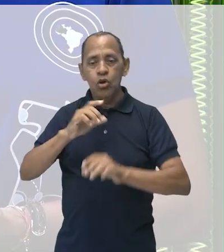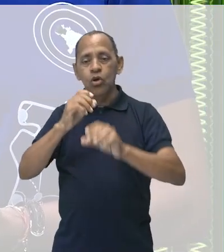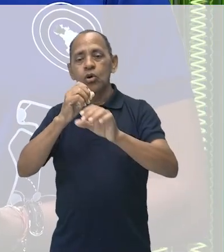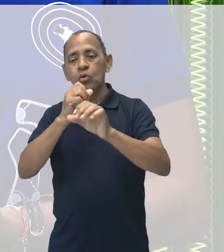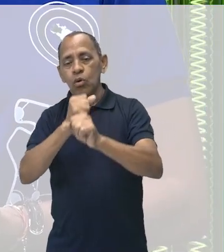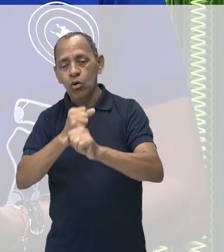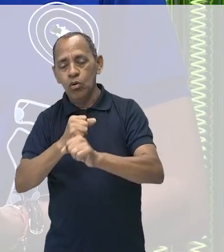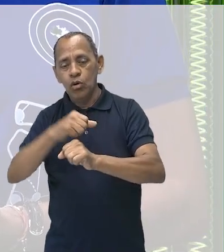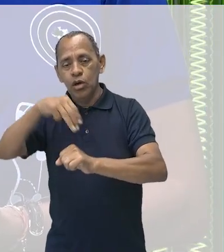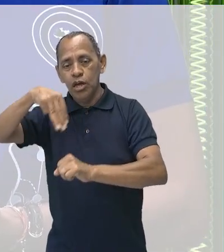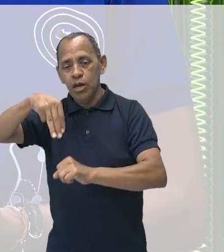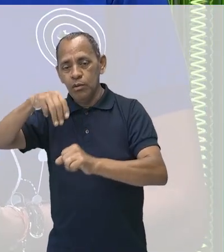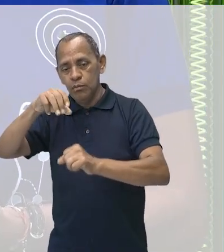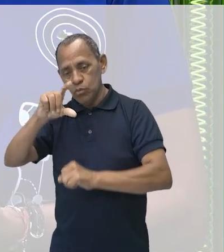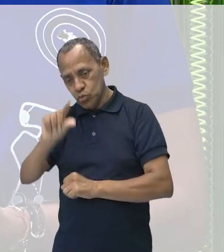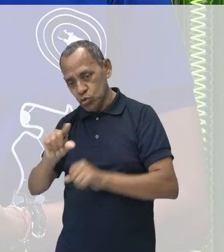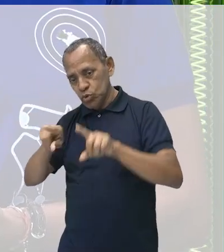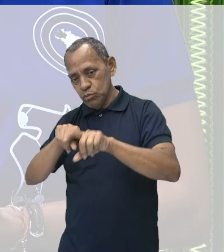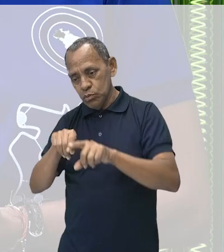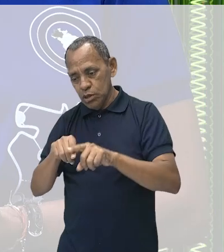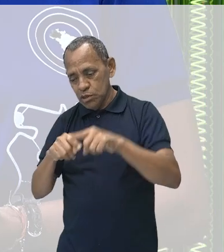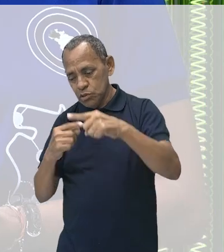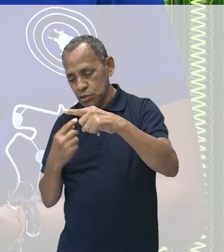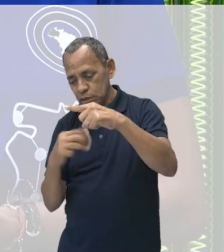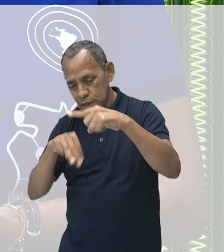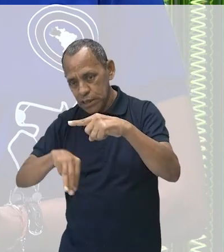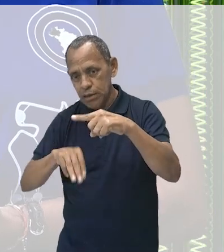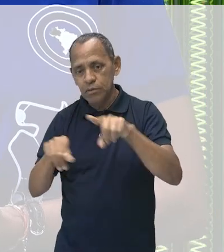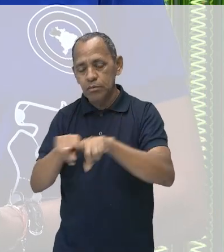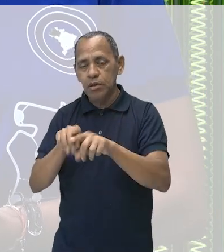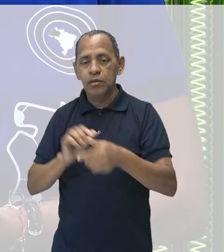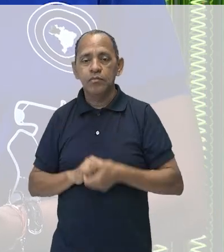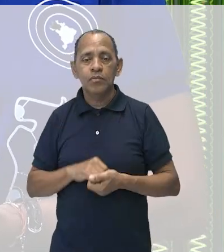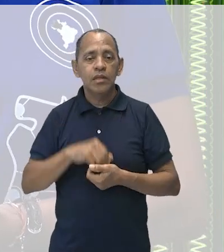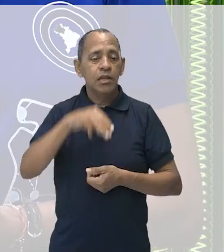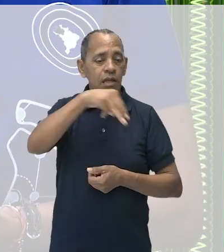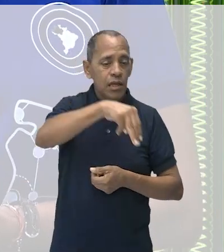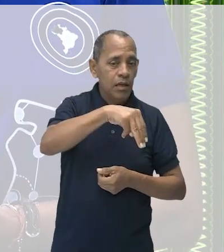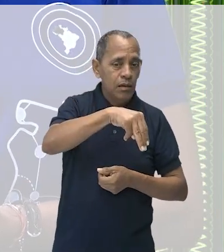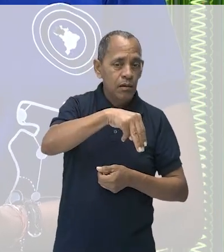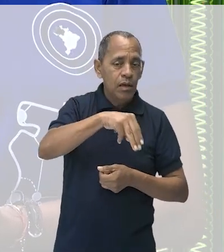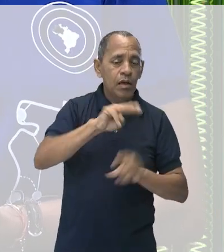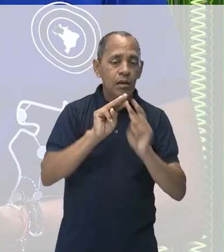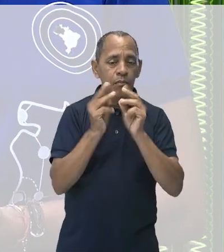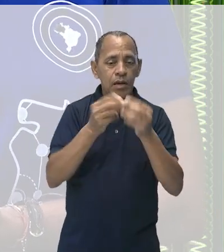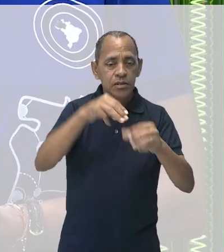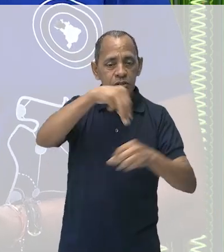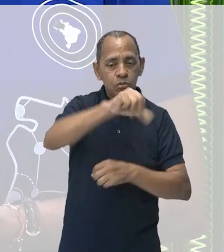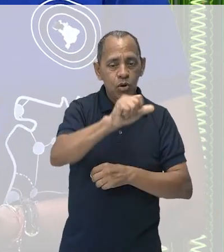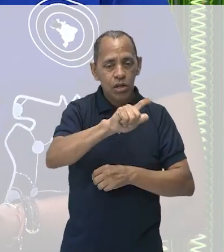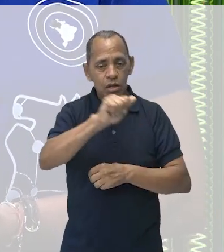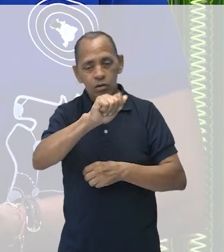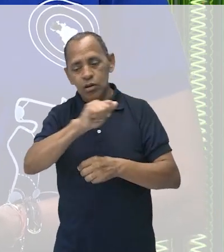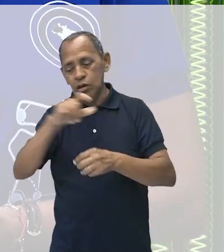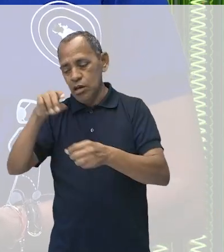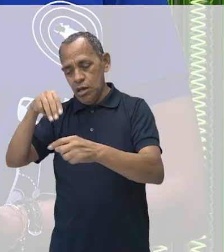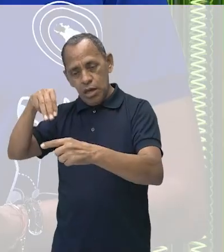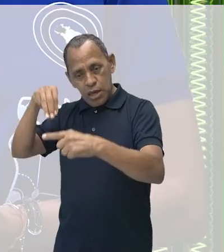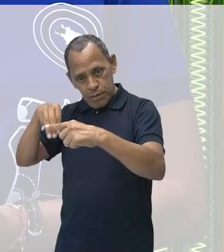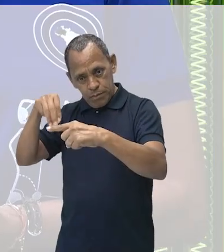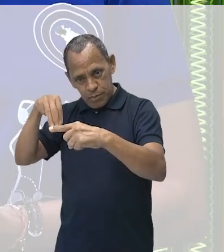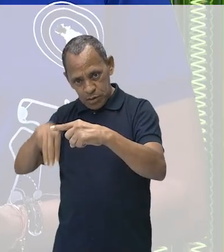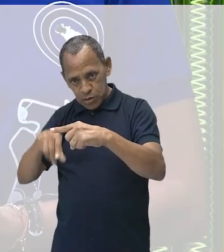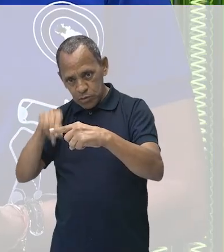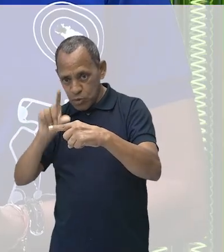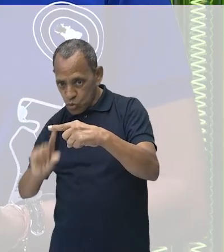M minúsculo sobre N, onde o M maiúsculo representa a massa molar, o M minúsculo é a massa molecular e